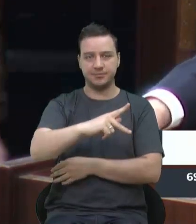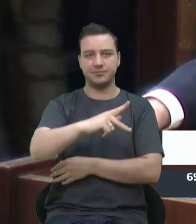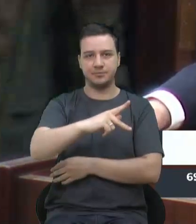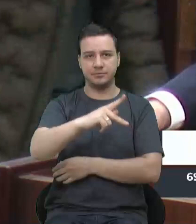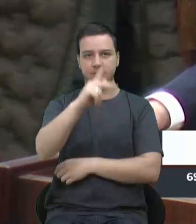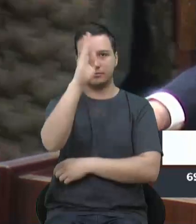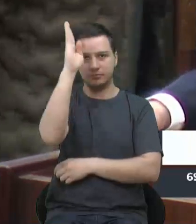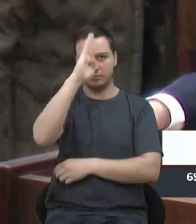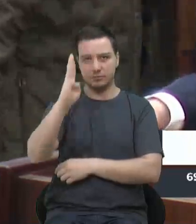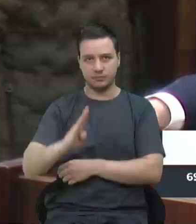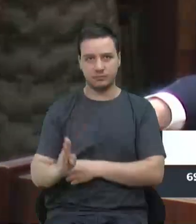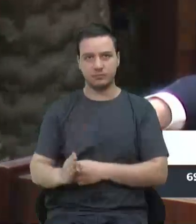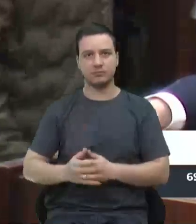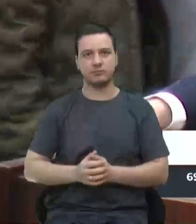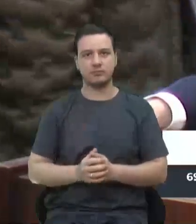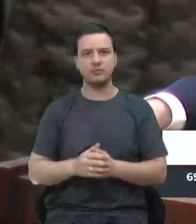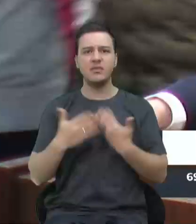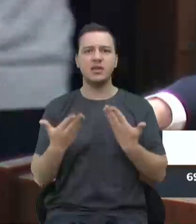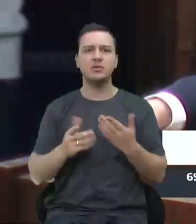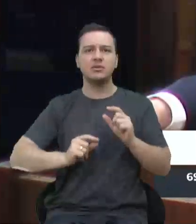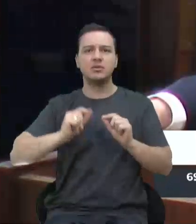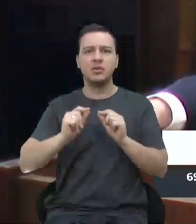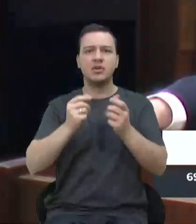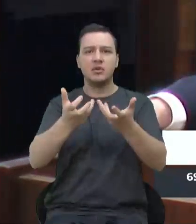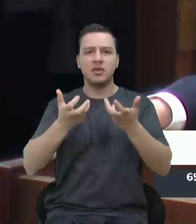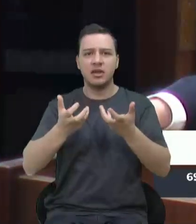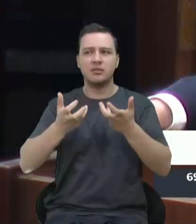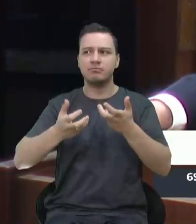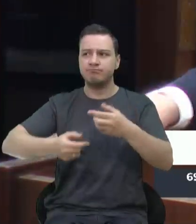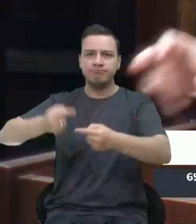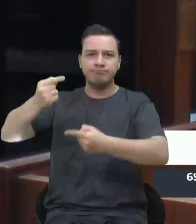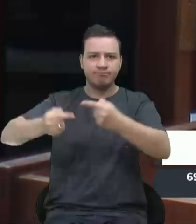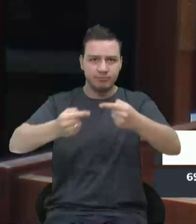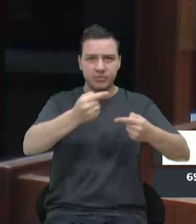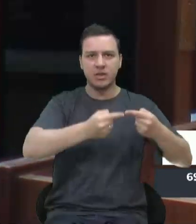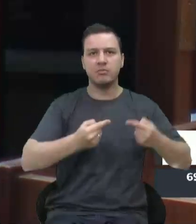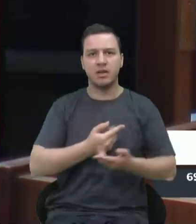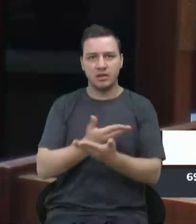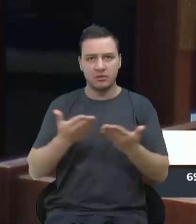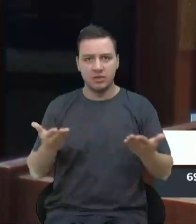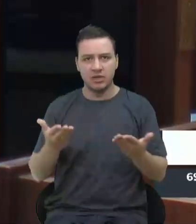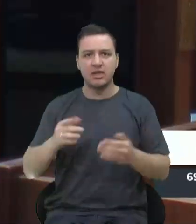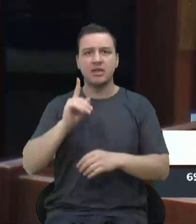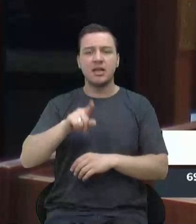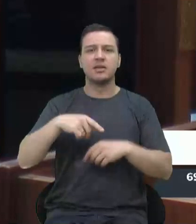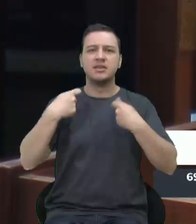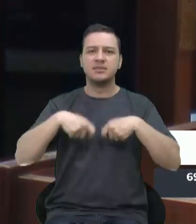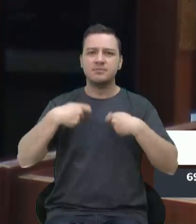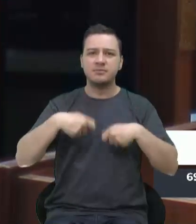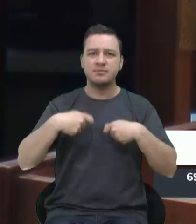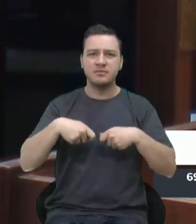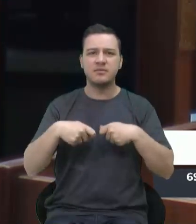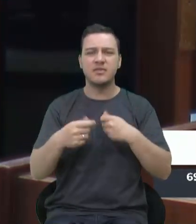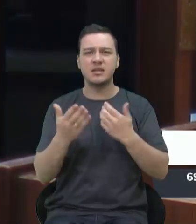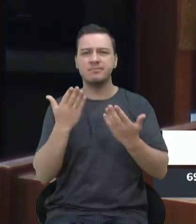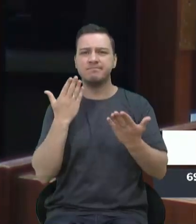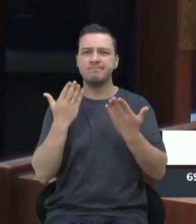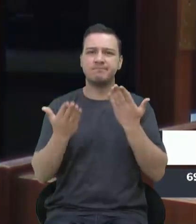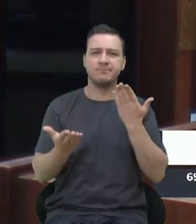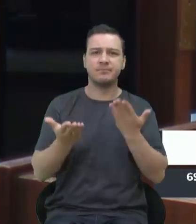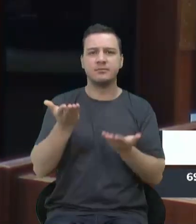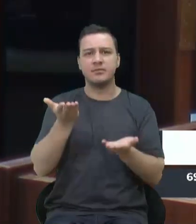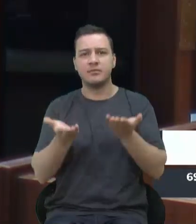quero trazer ao debate com as senhoras e com os senhores é a necessidade de uma ponderação,